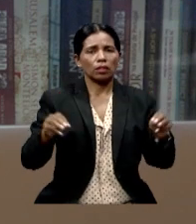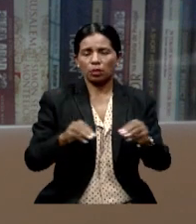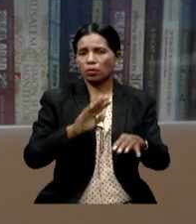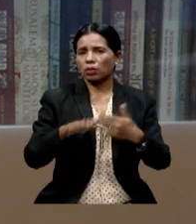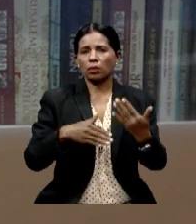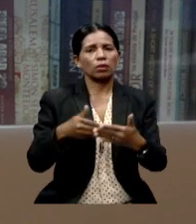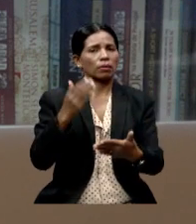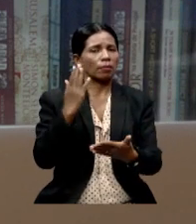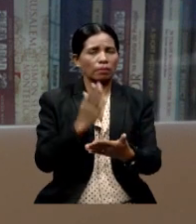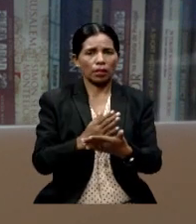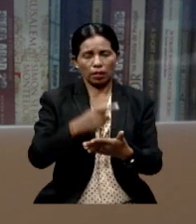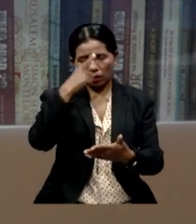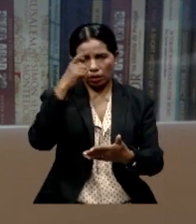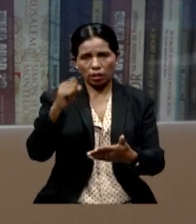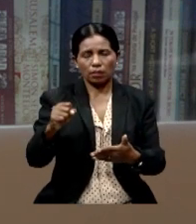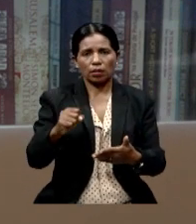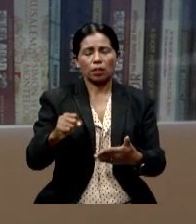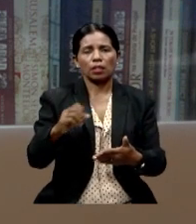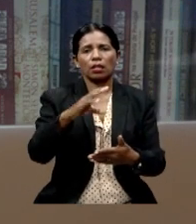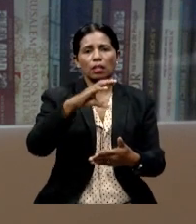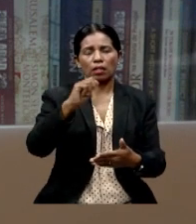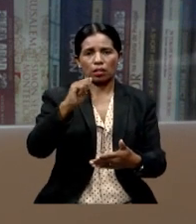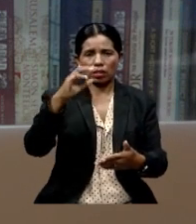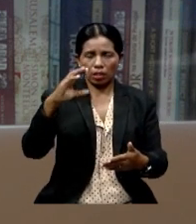Tamba comissário, maka iha